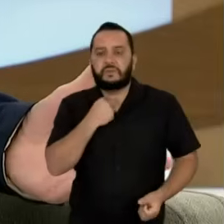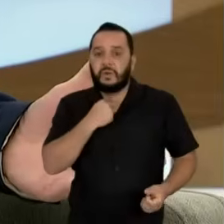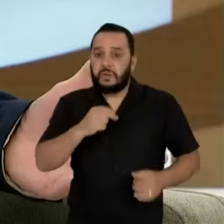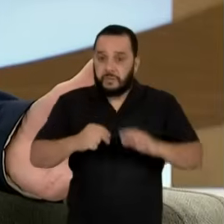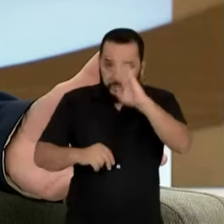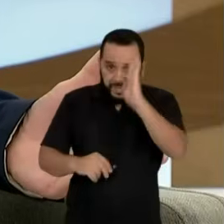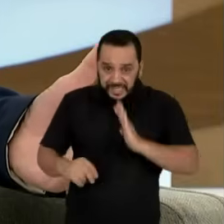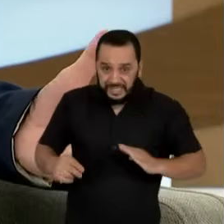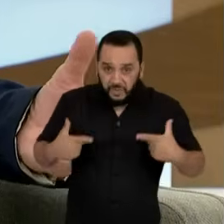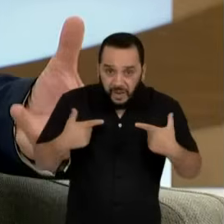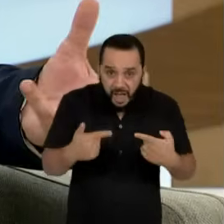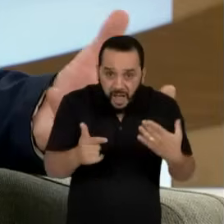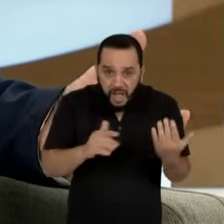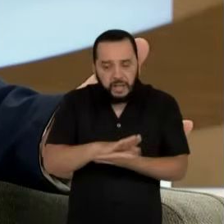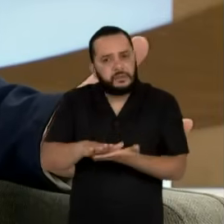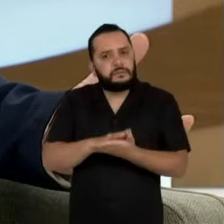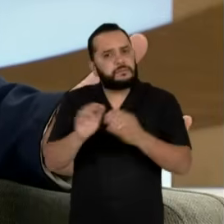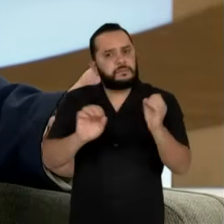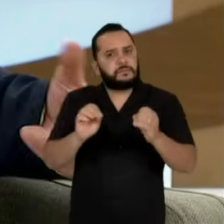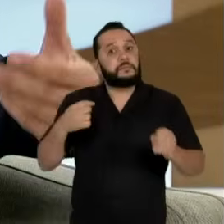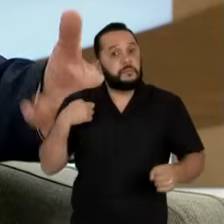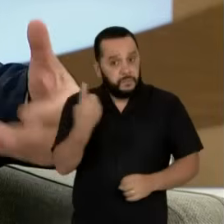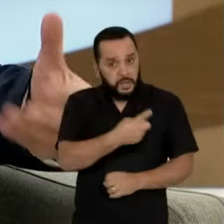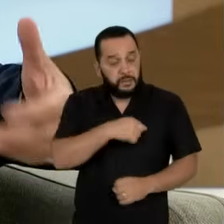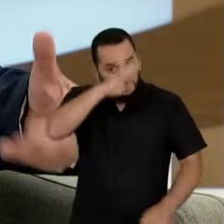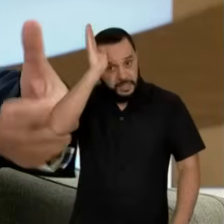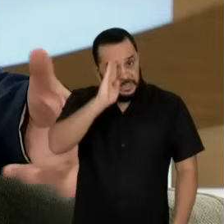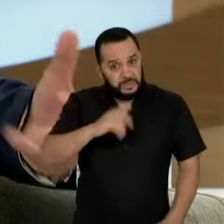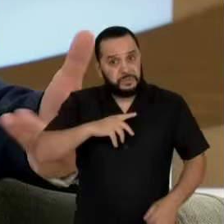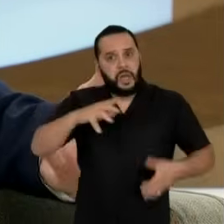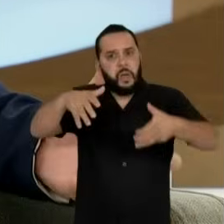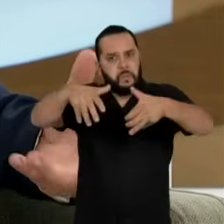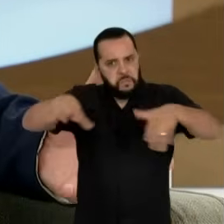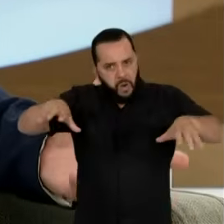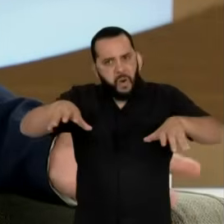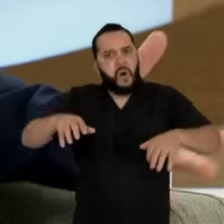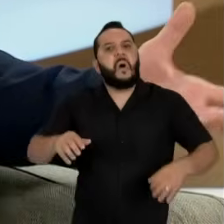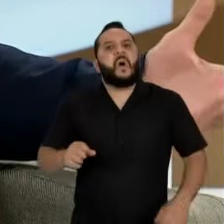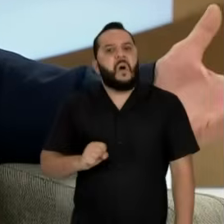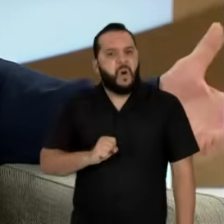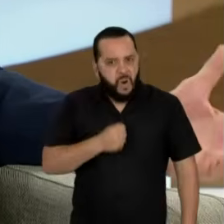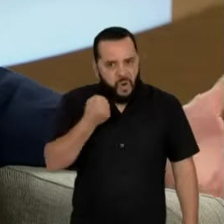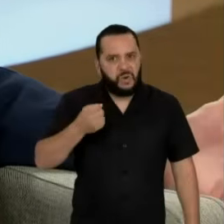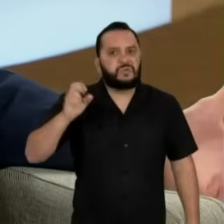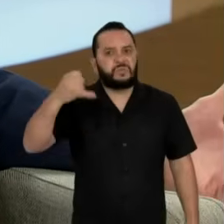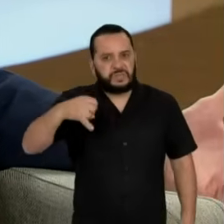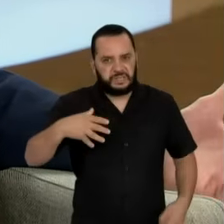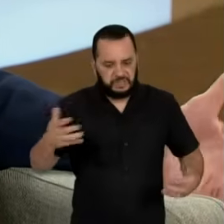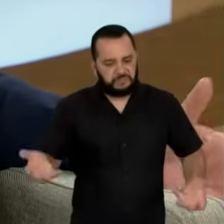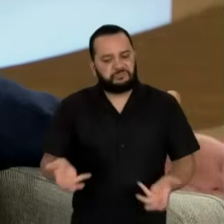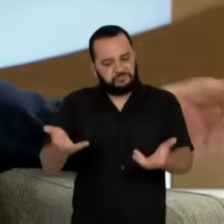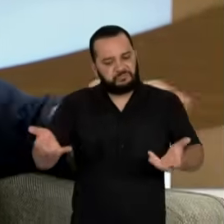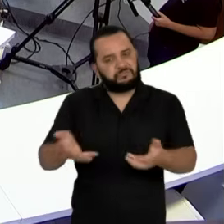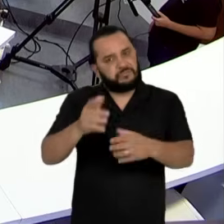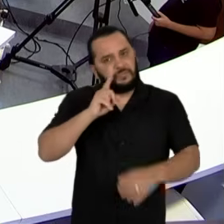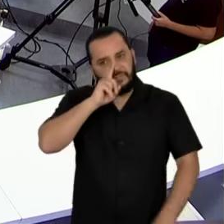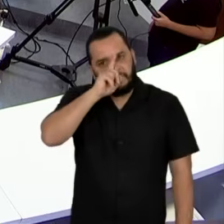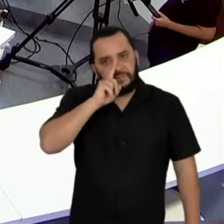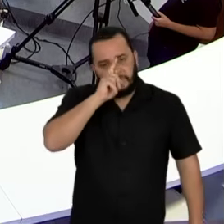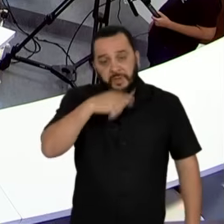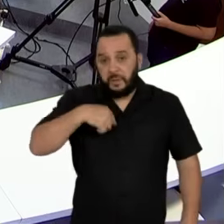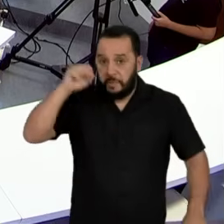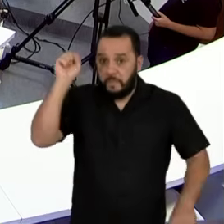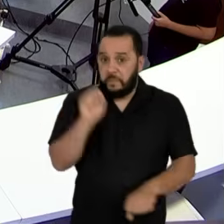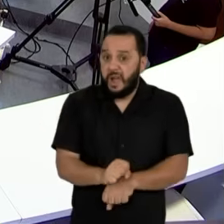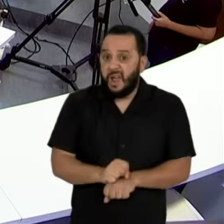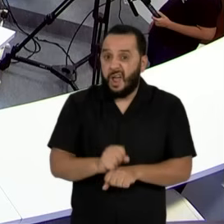não está em guerra, mas nós estamos numa situação de ódio que está sendo estimulada, né? E isso é muito perigoso. Tem que parar imediatamente